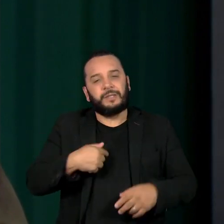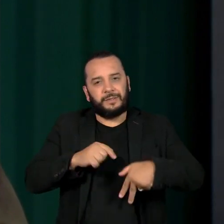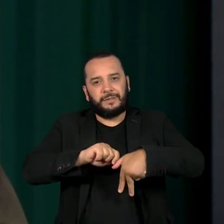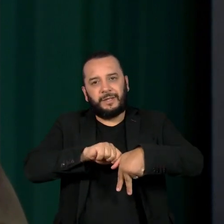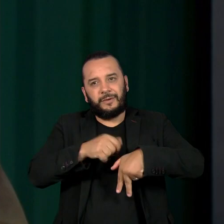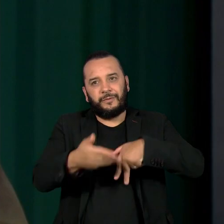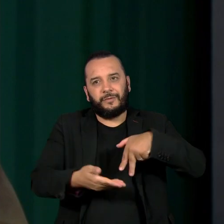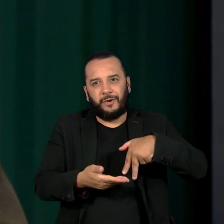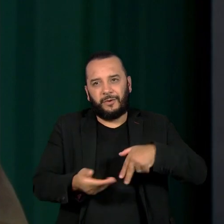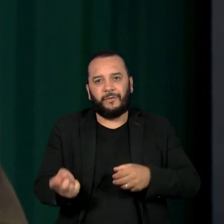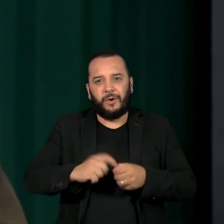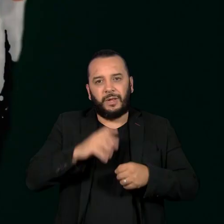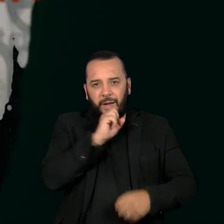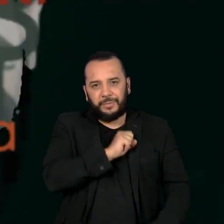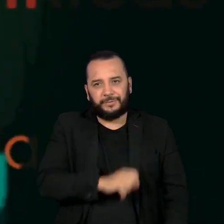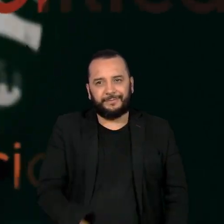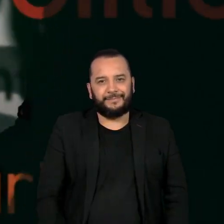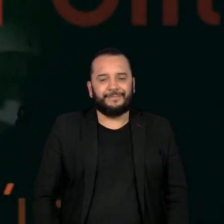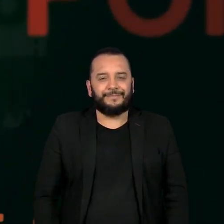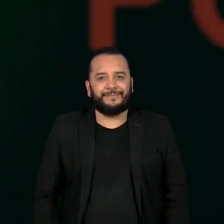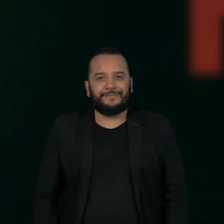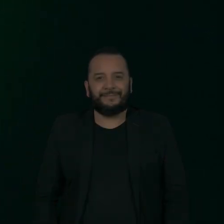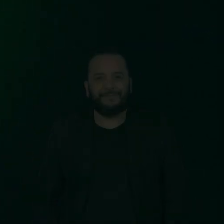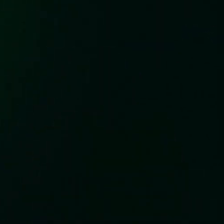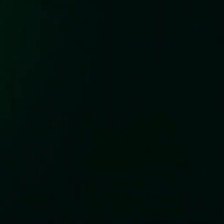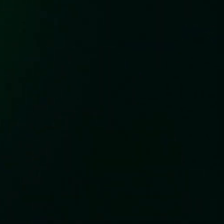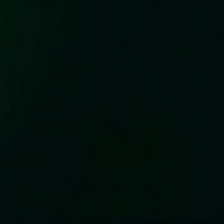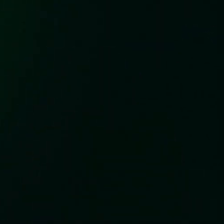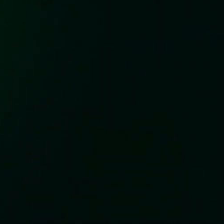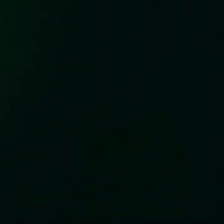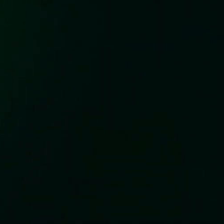o Negros em Foco volta já já.